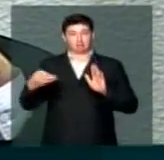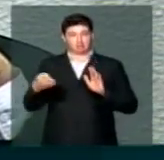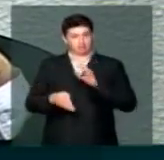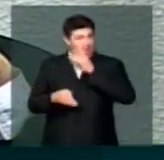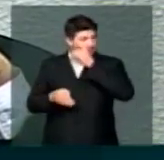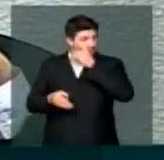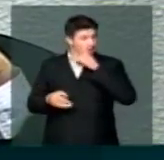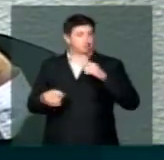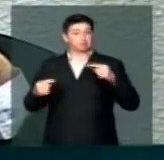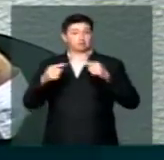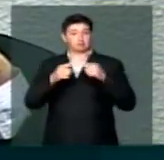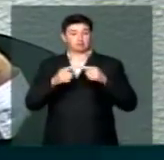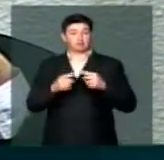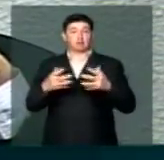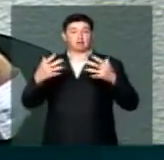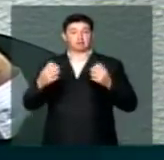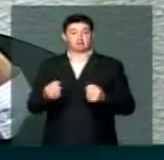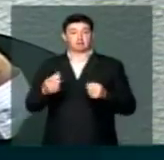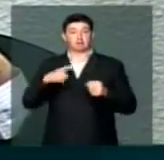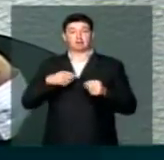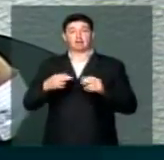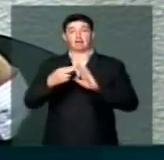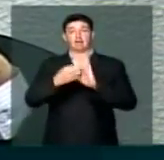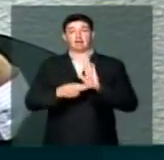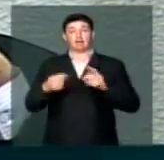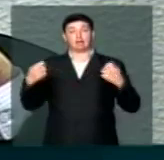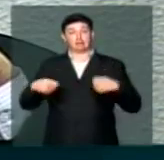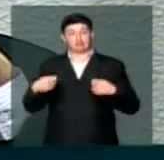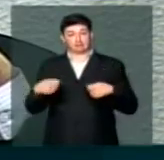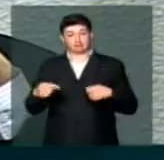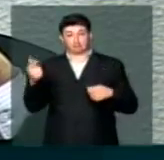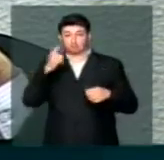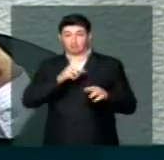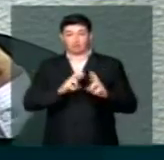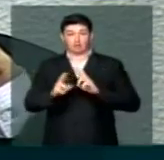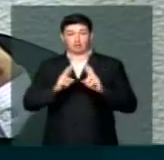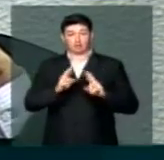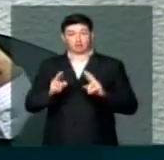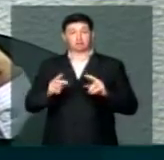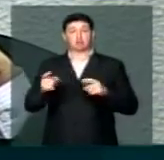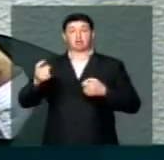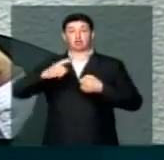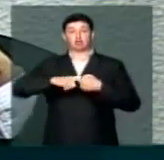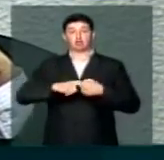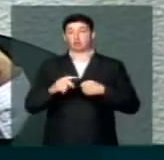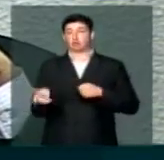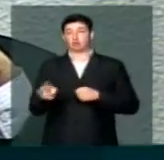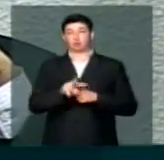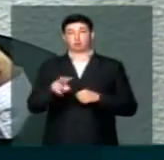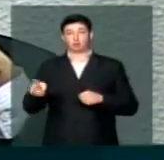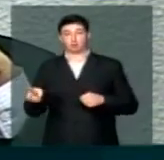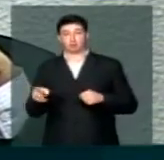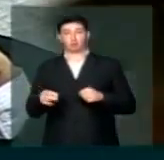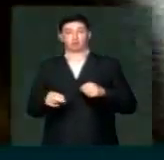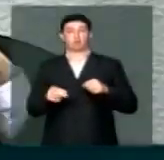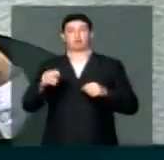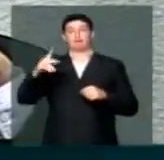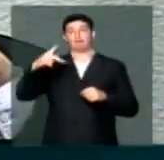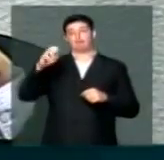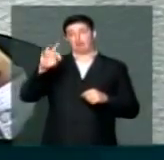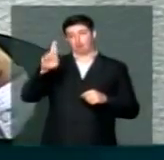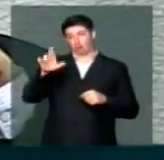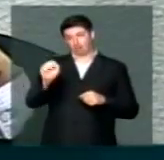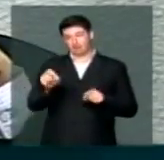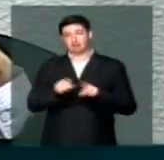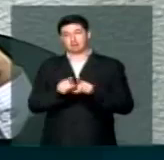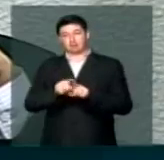participação, por sua vez, contemplam cláusulas necessárias ao relacionamento entre as sócias respectivas dos grupos Astra e